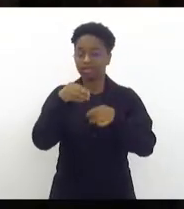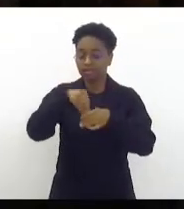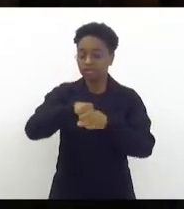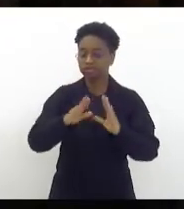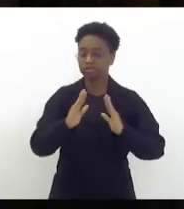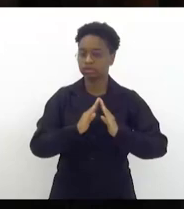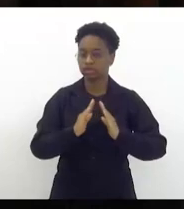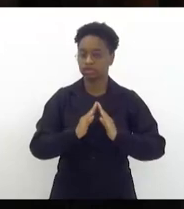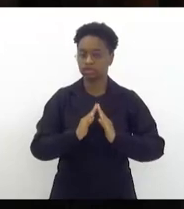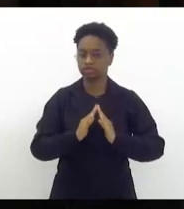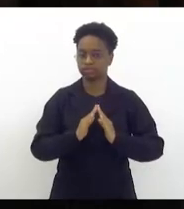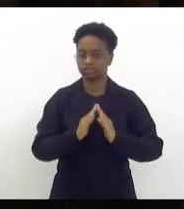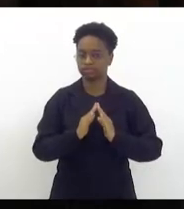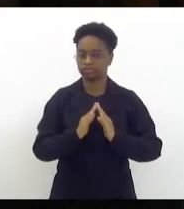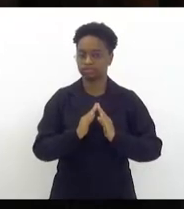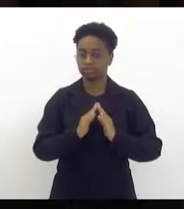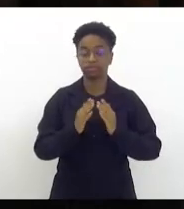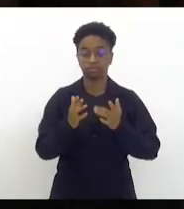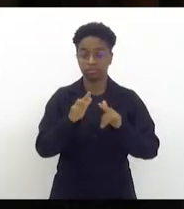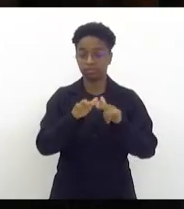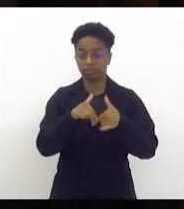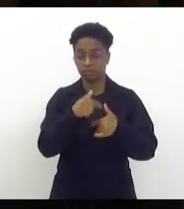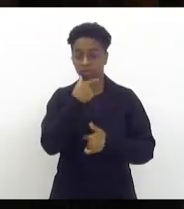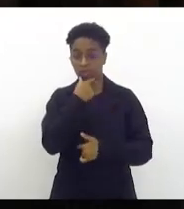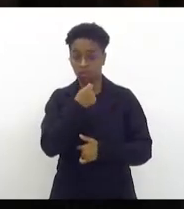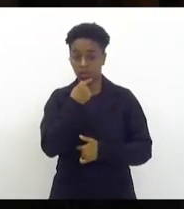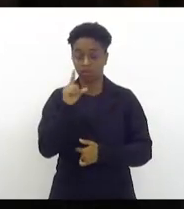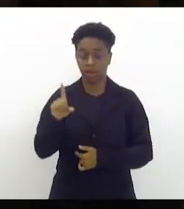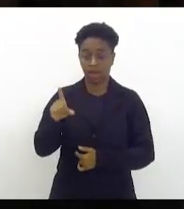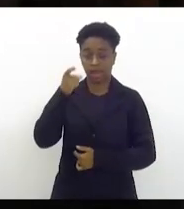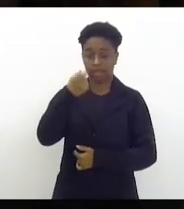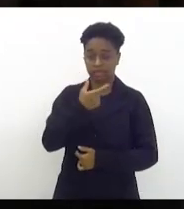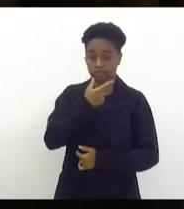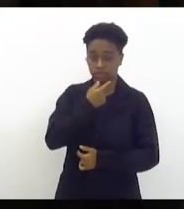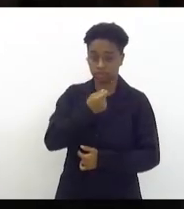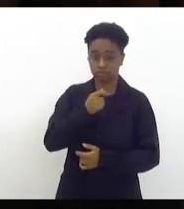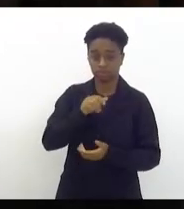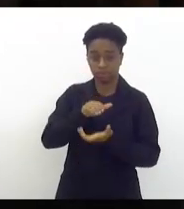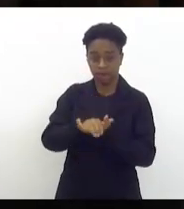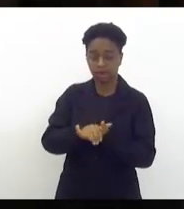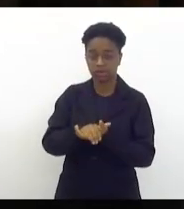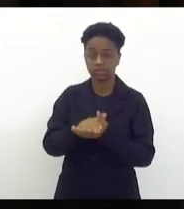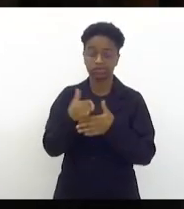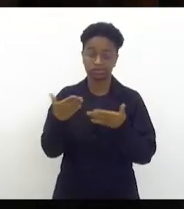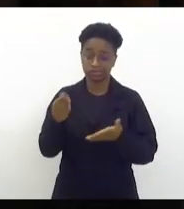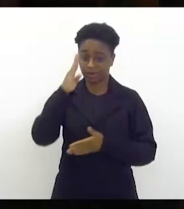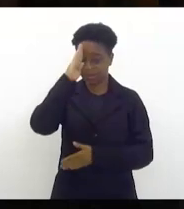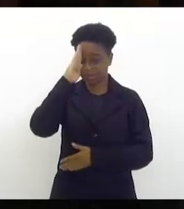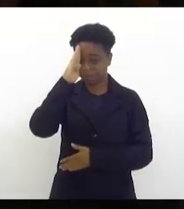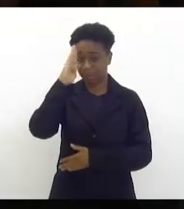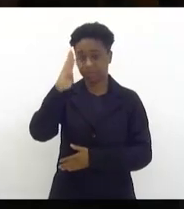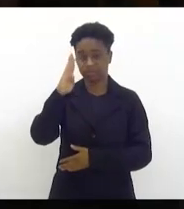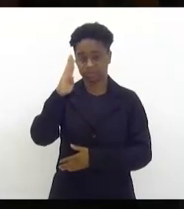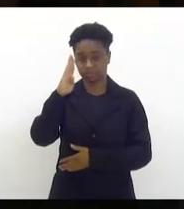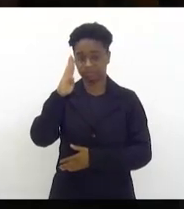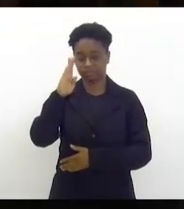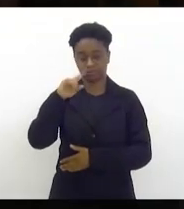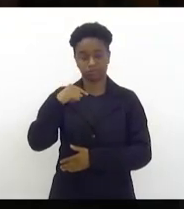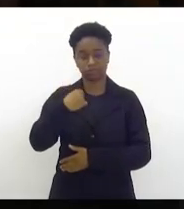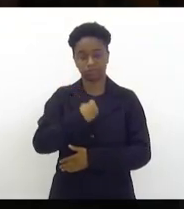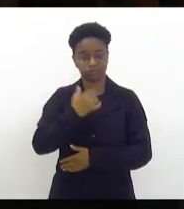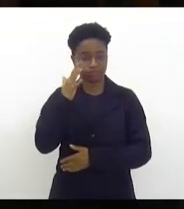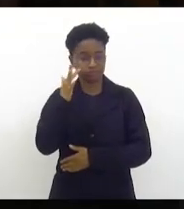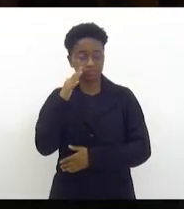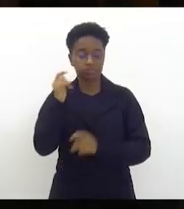casa, cometidos por um companheiro ou por um ex-companheiro. Isso é fundamental para que possamos